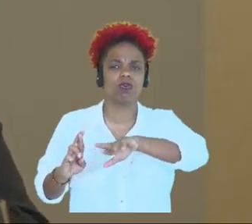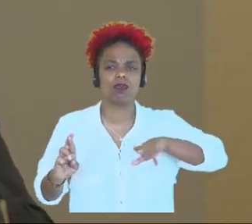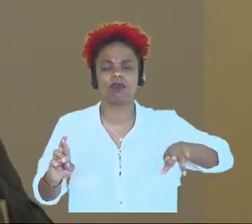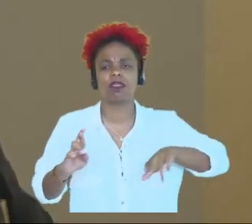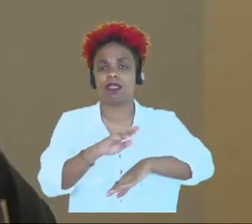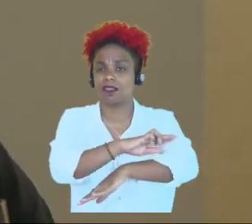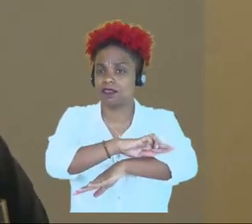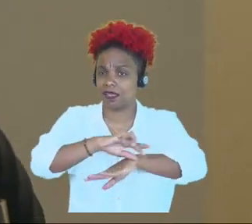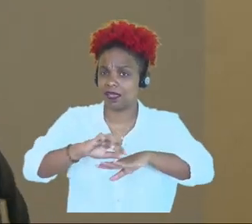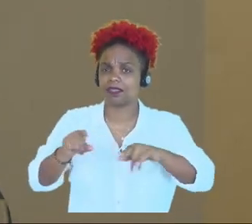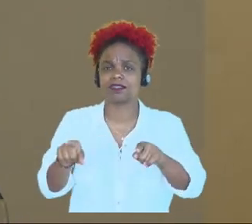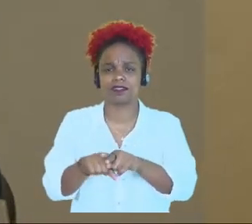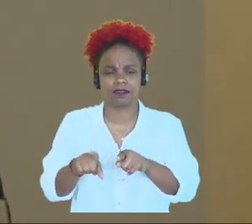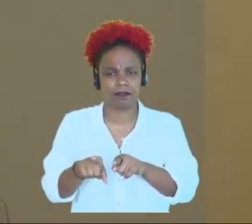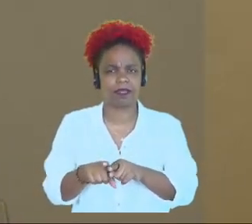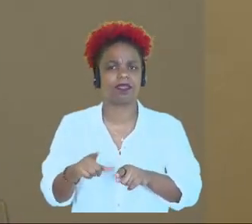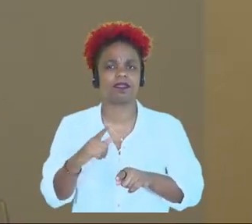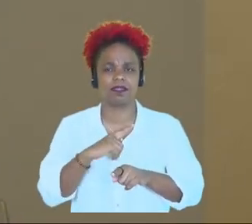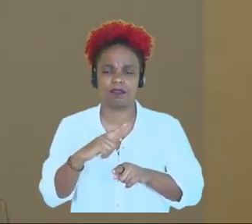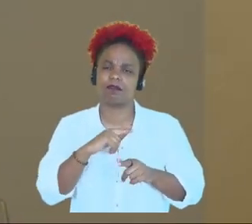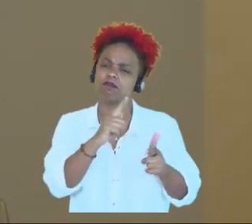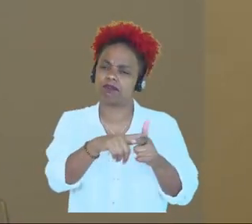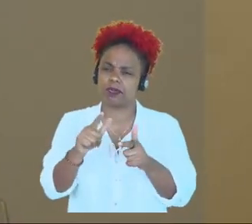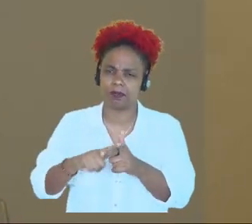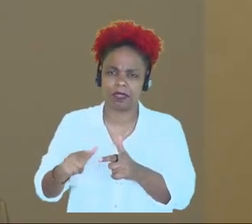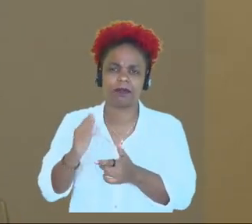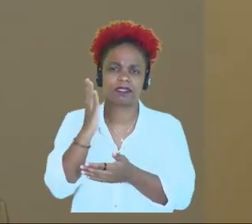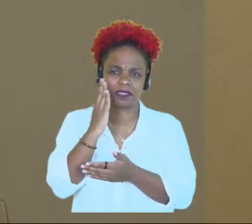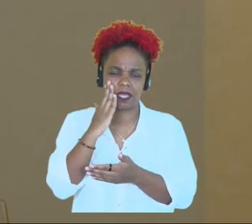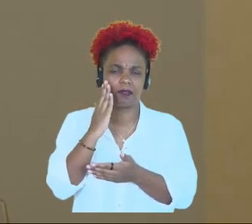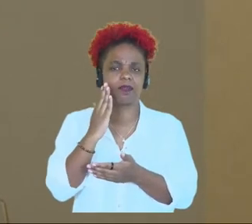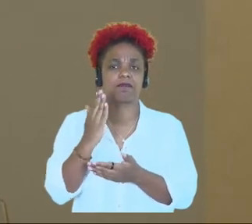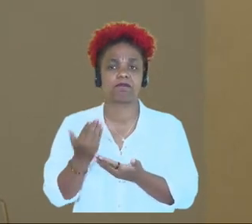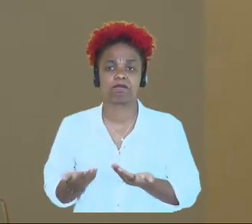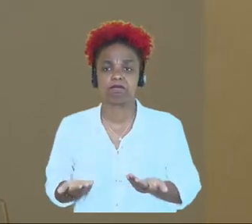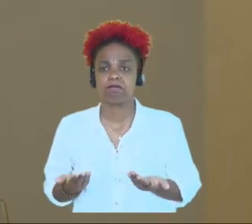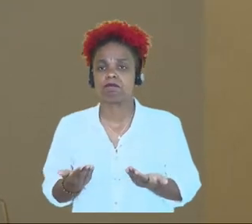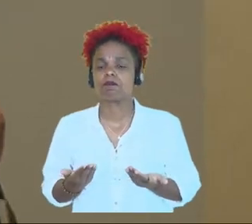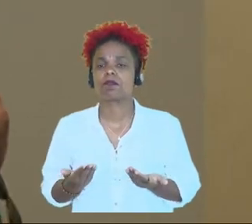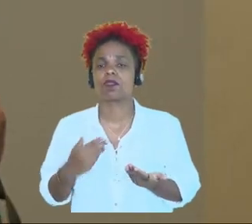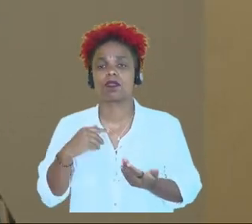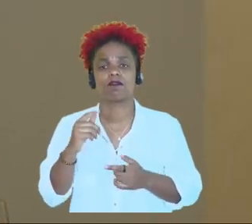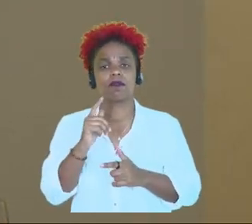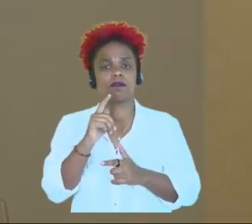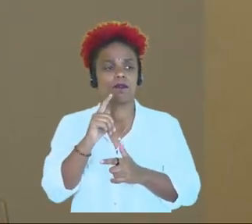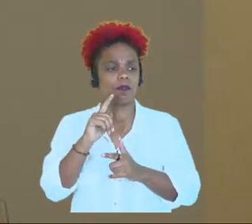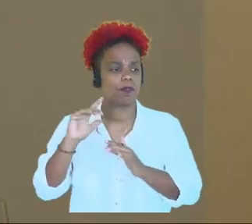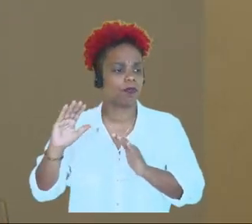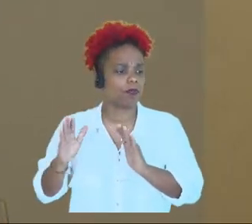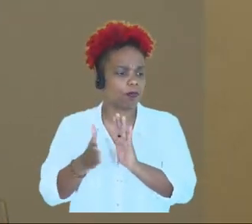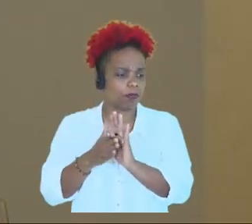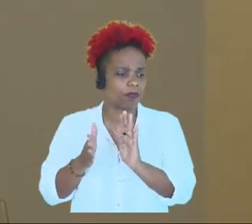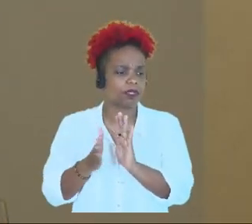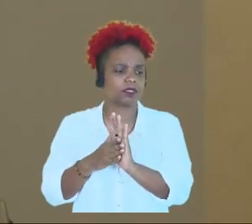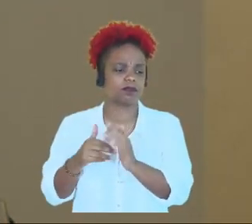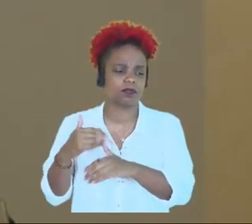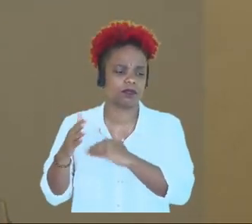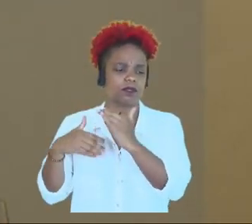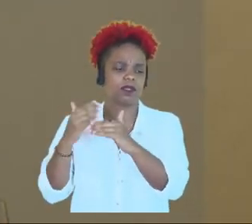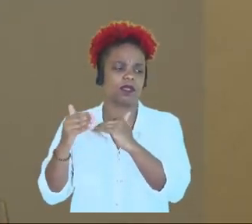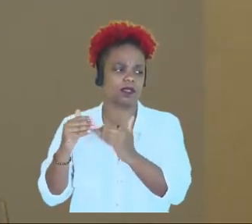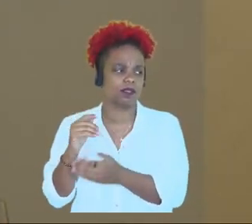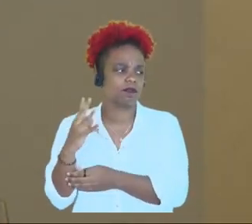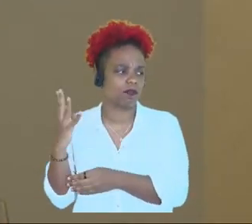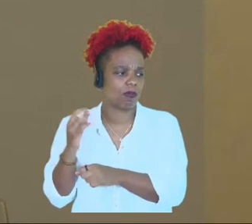multirracial, ainda que com problemas variados. E a proposta que foi avançada ao longo desses